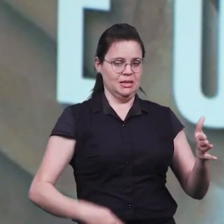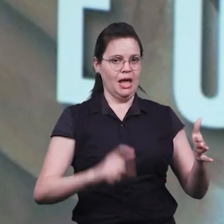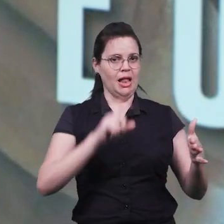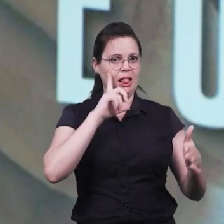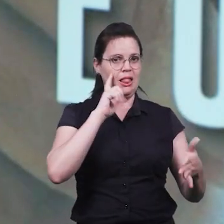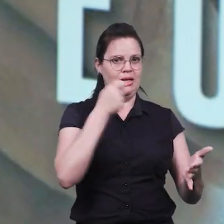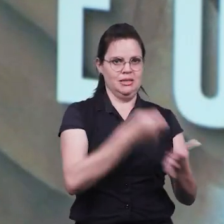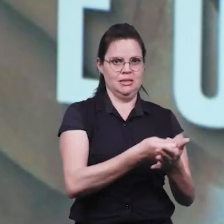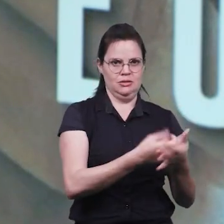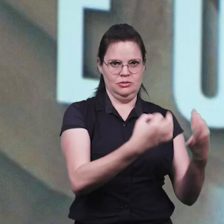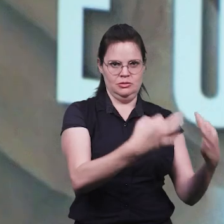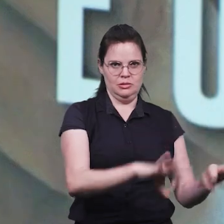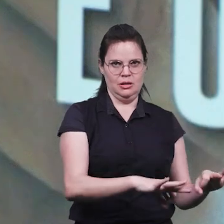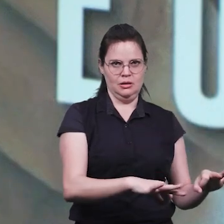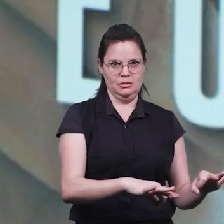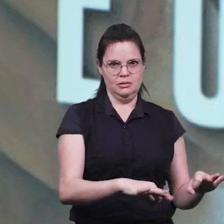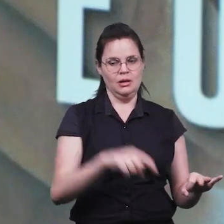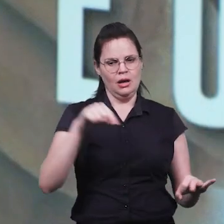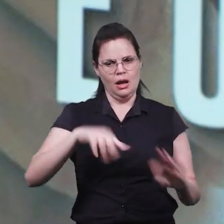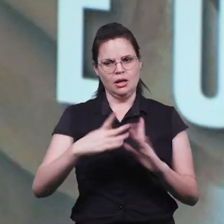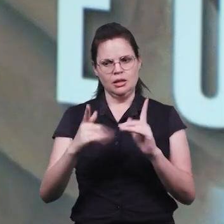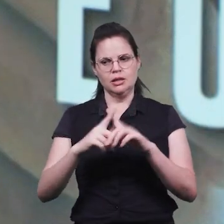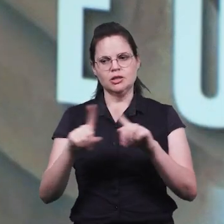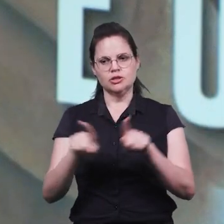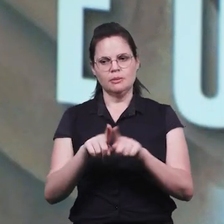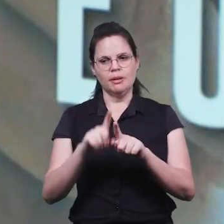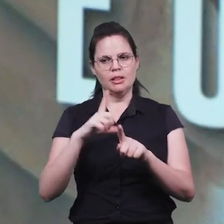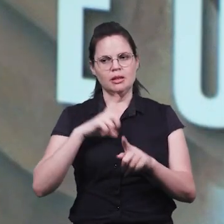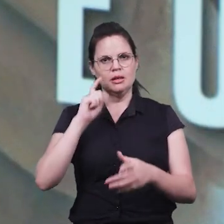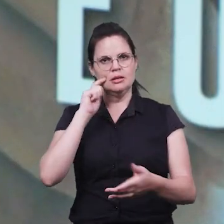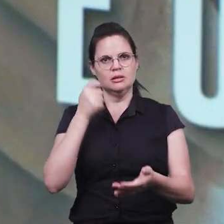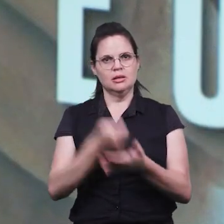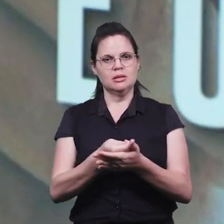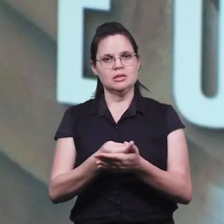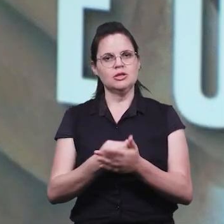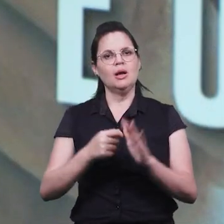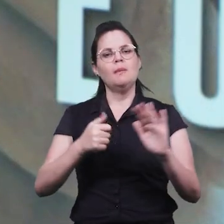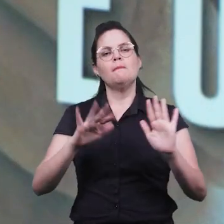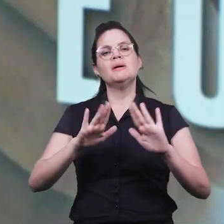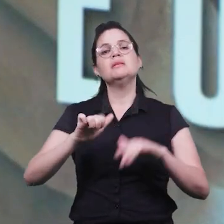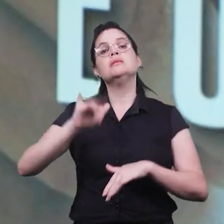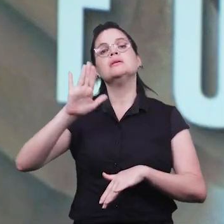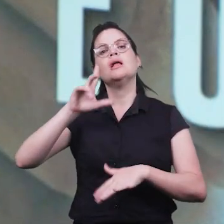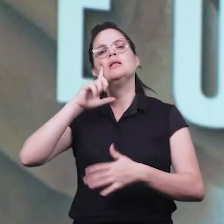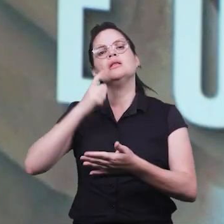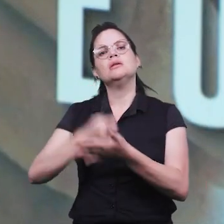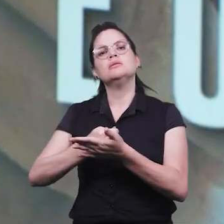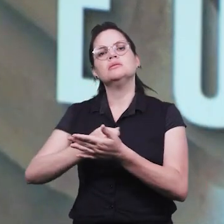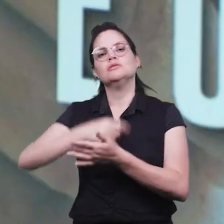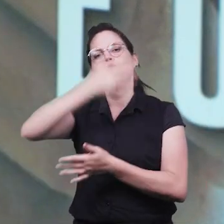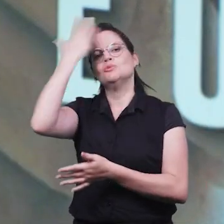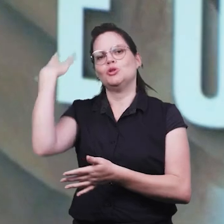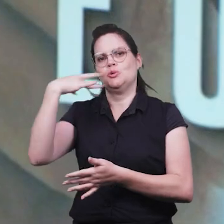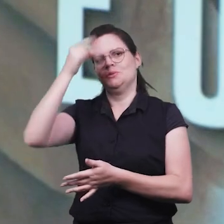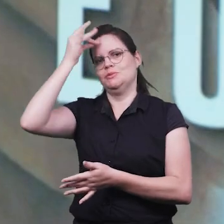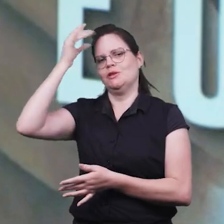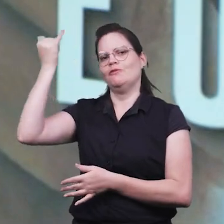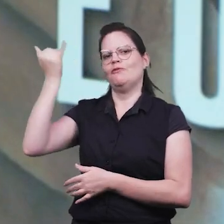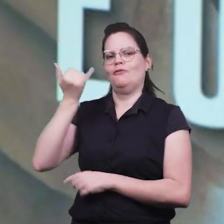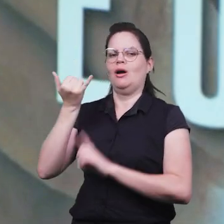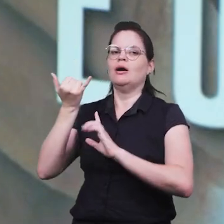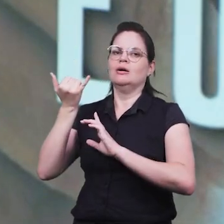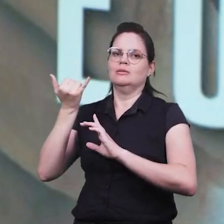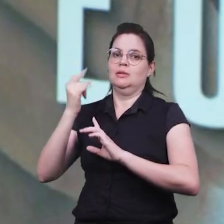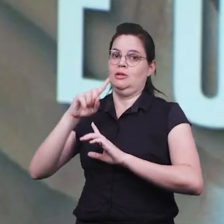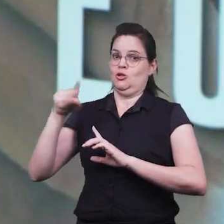E no nosso meio tem também, só que tem uma coisa, nós somos submissos ao Espírito Santo. Todas as nossas